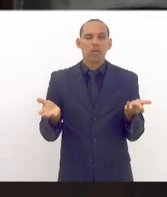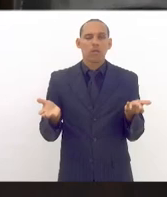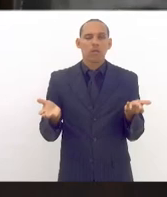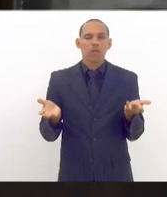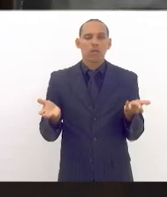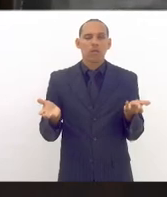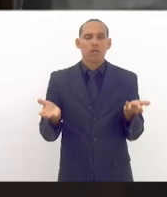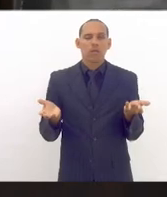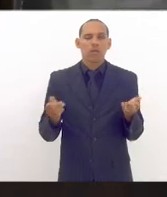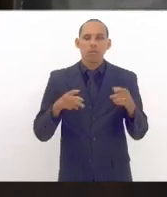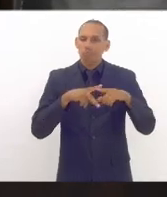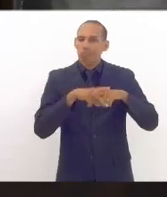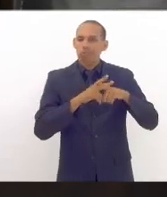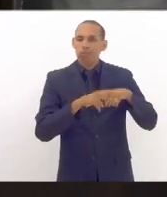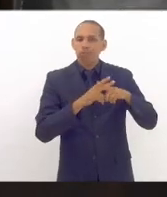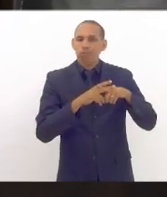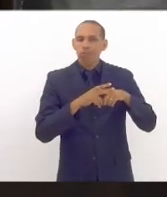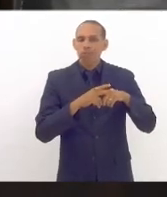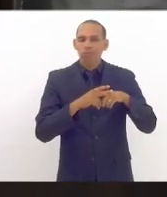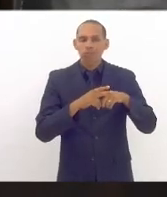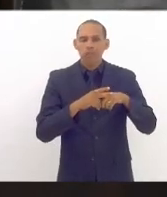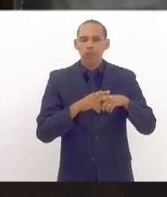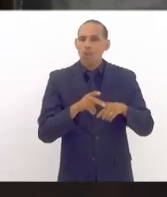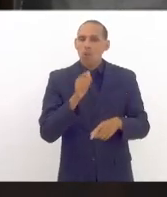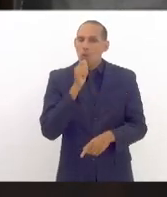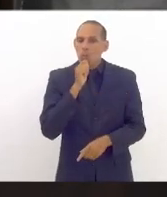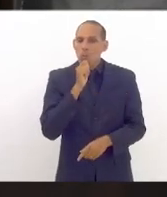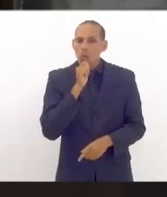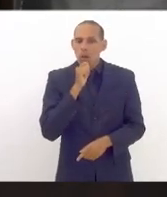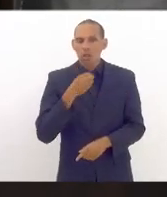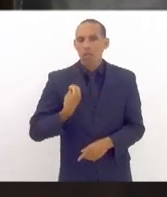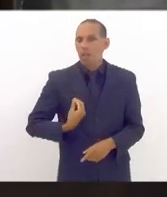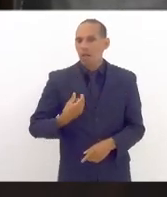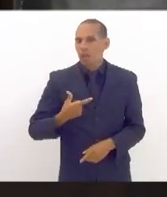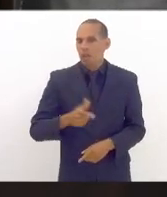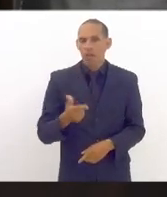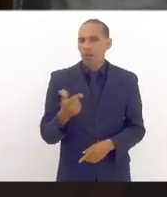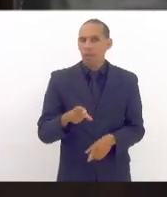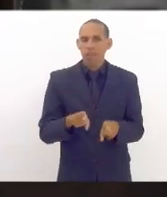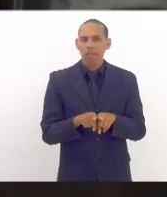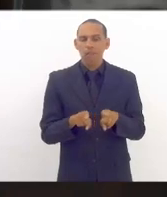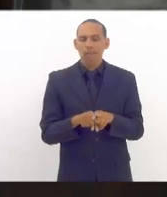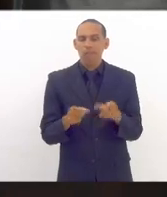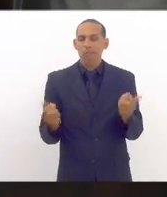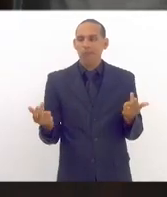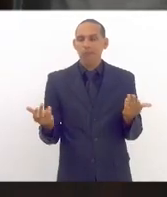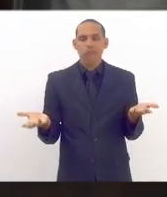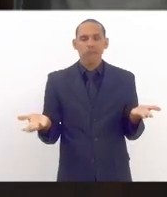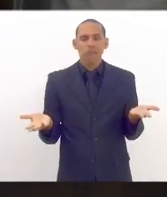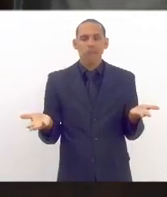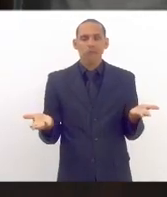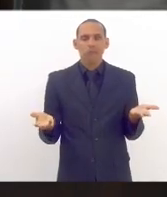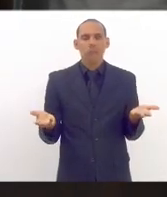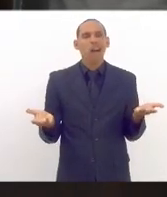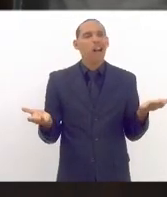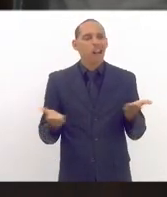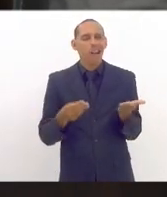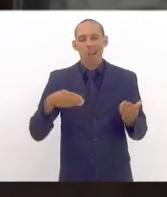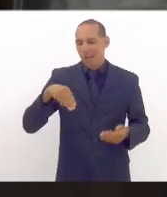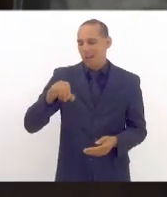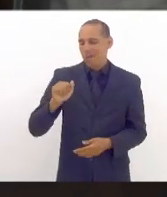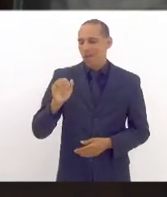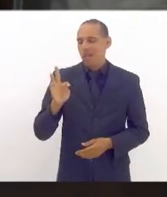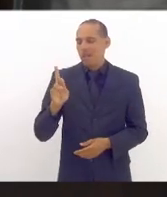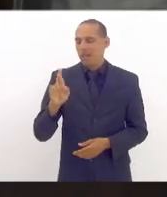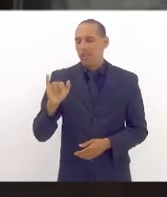Esse instrumento também não existia então a matriz serviria para